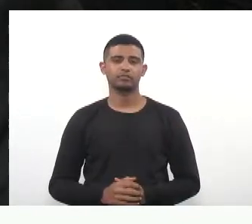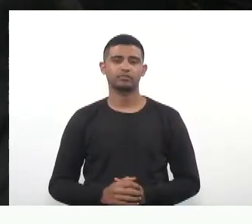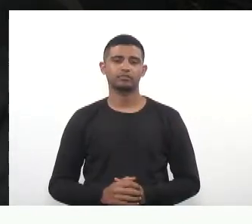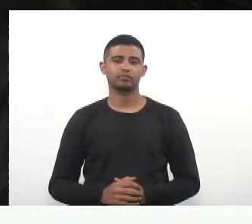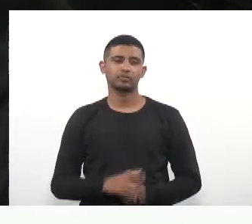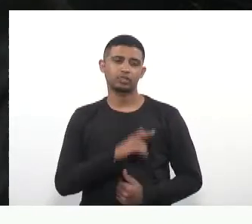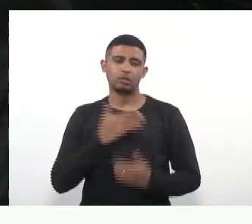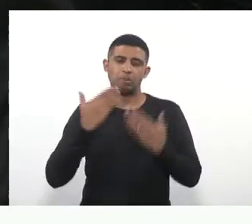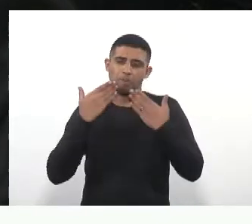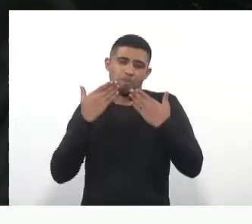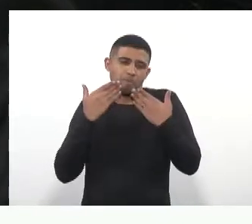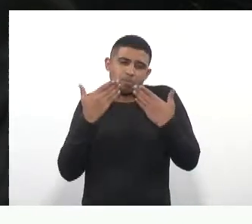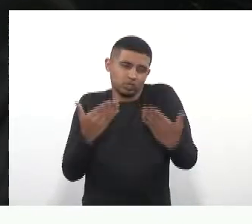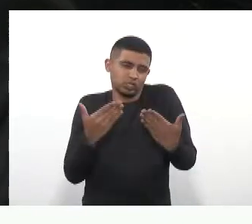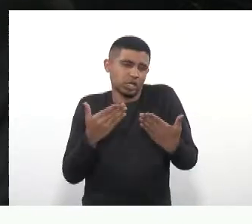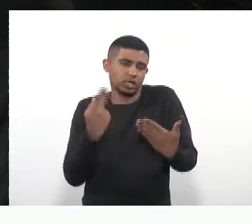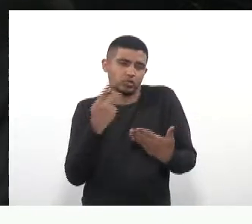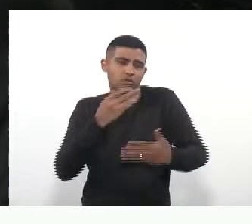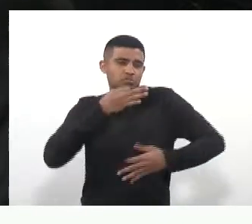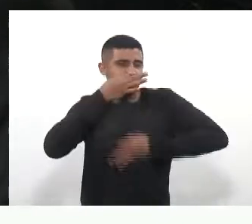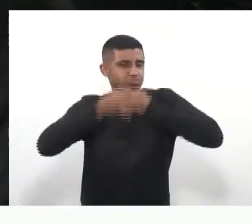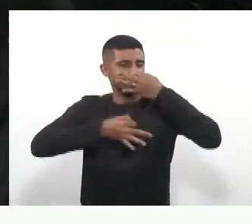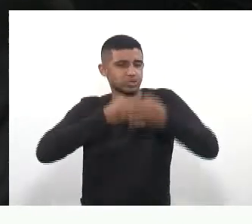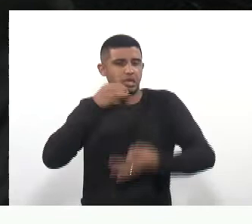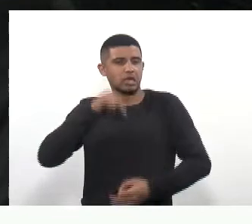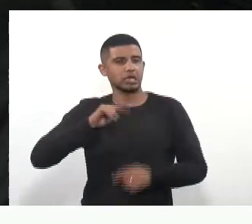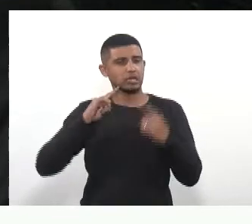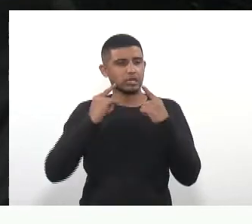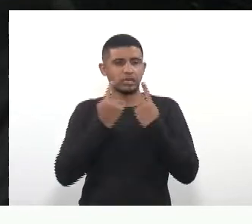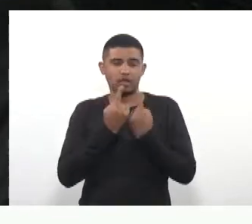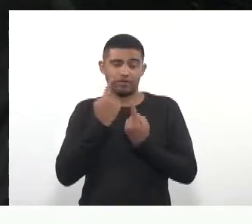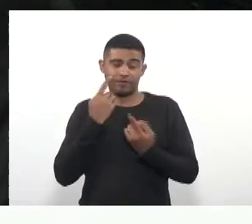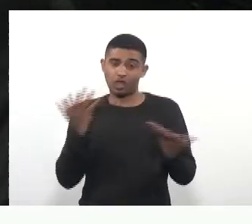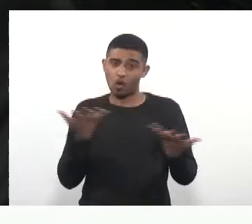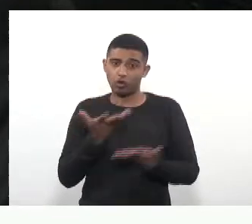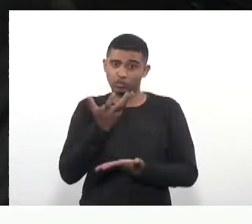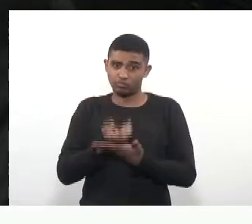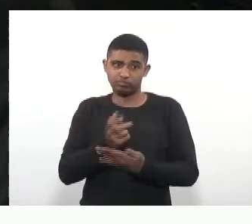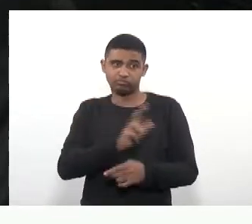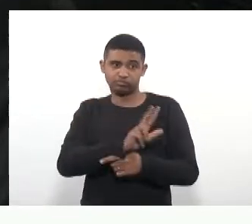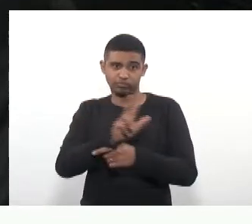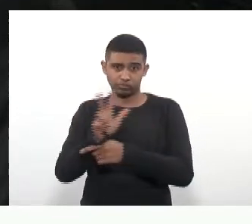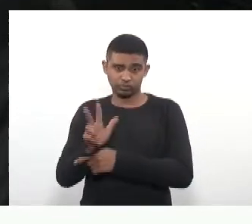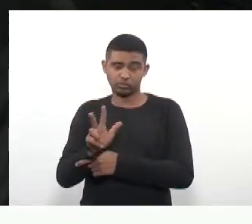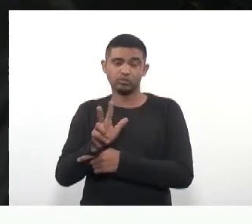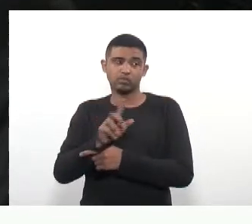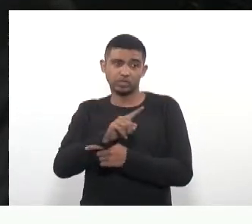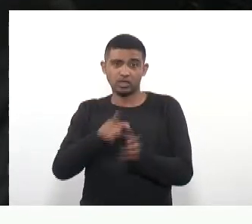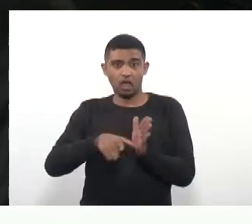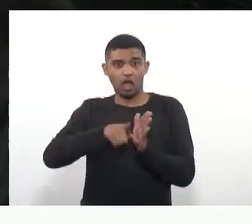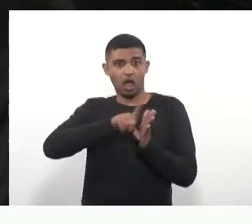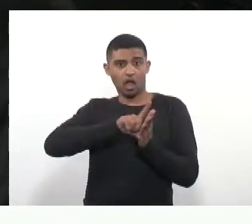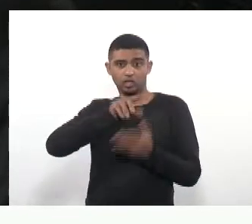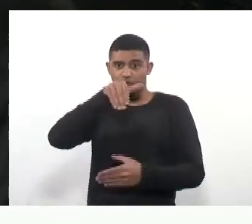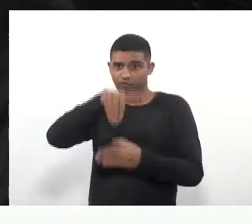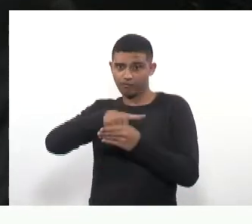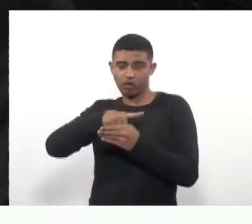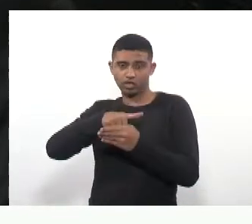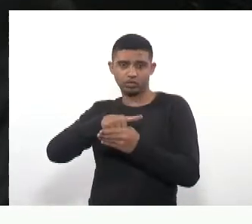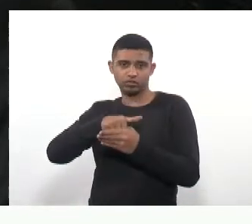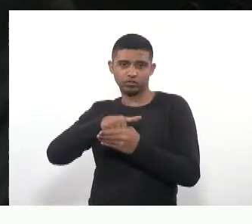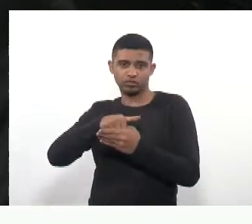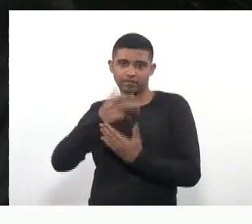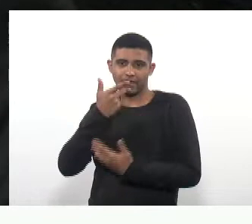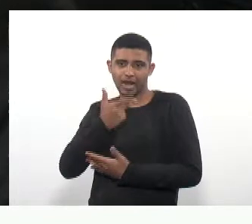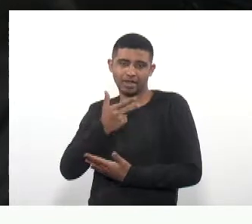expor o que puder, né, nessa audiência, uma vez que ela está sendo gravada, Vossa Excelência não pode antecipar um voto que